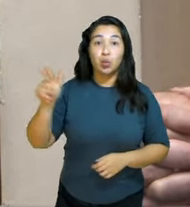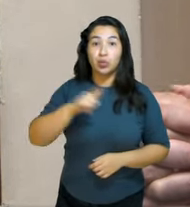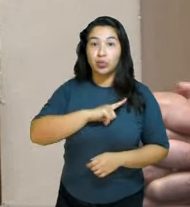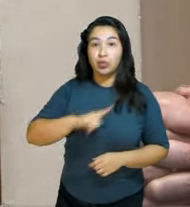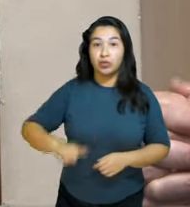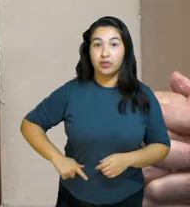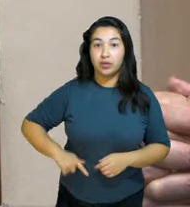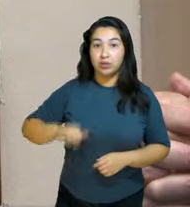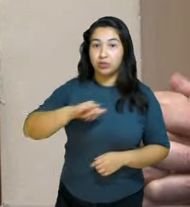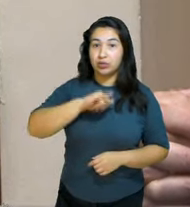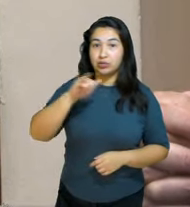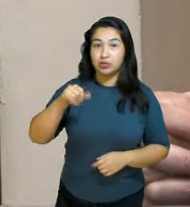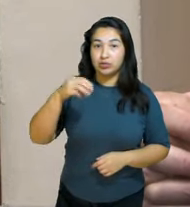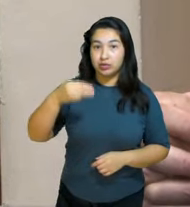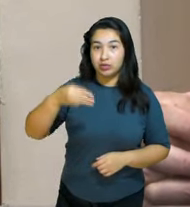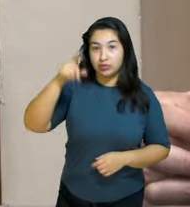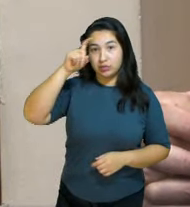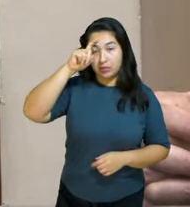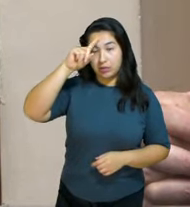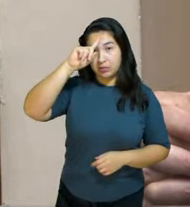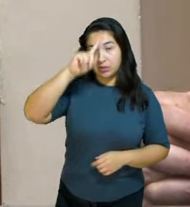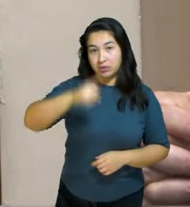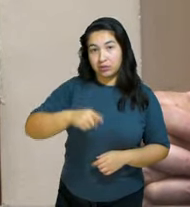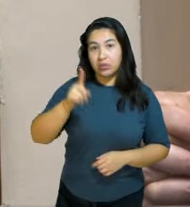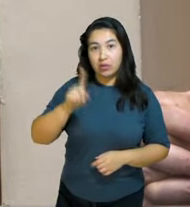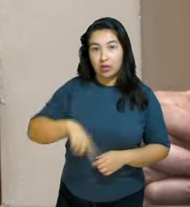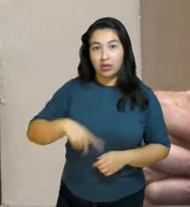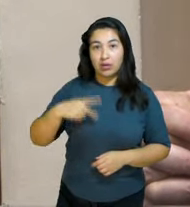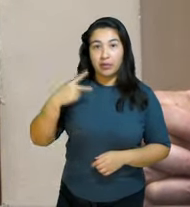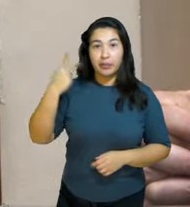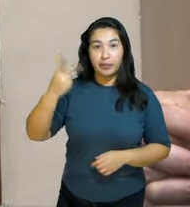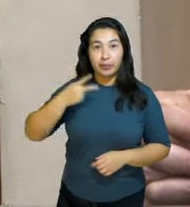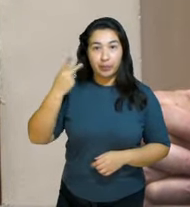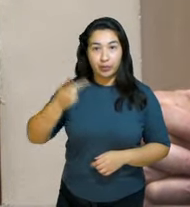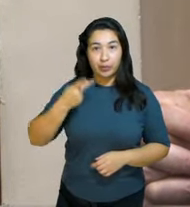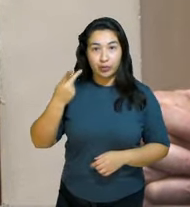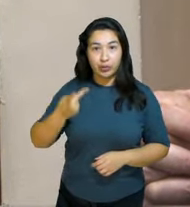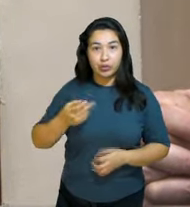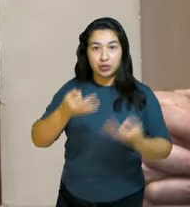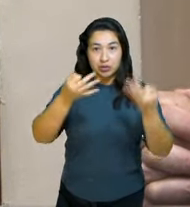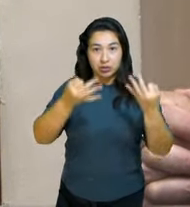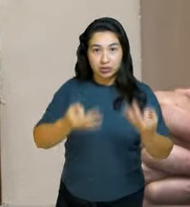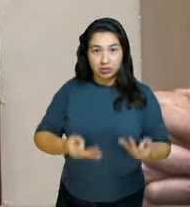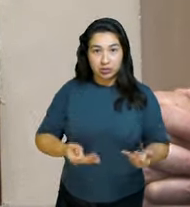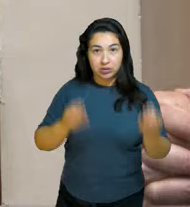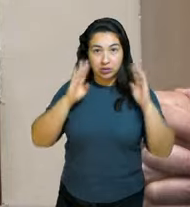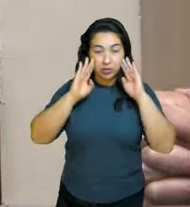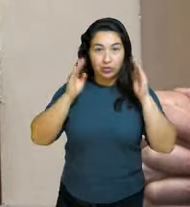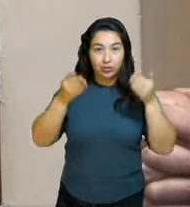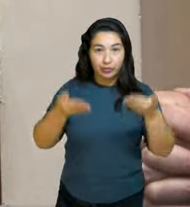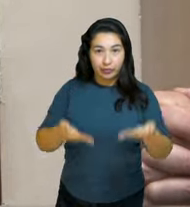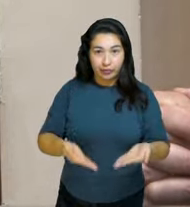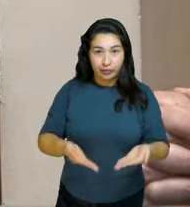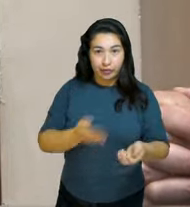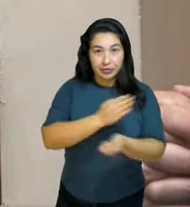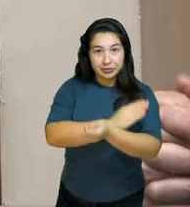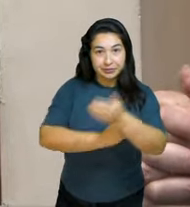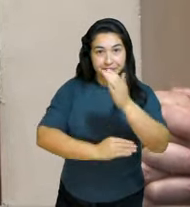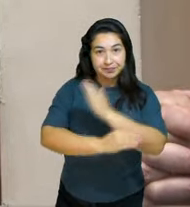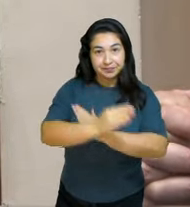Melo determinou, é uma política adequada ao paradesporto. O Estado de Santa Catarina não tem uma política para o